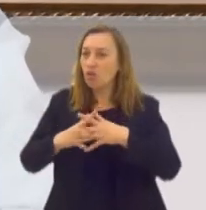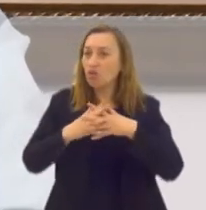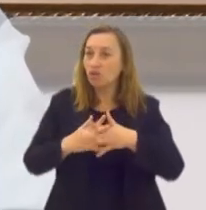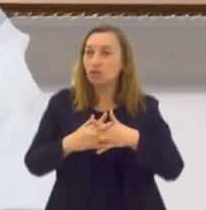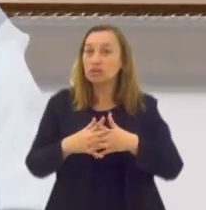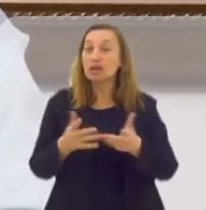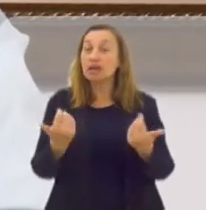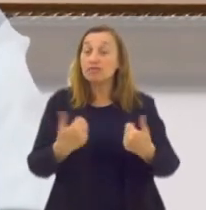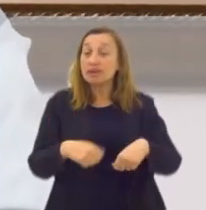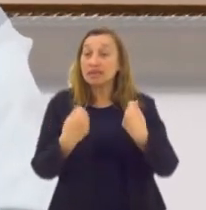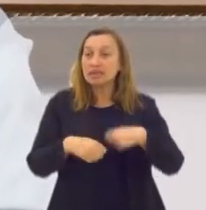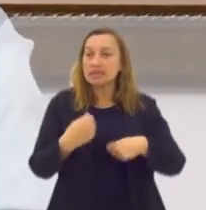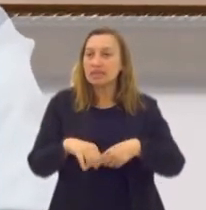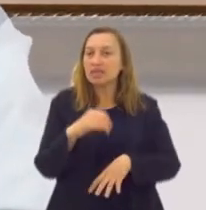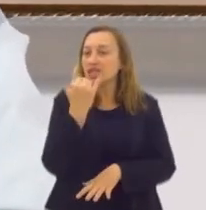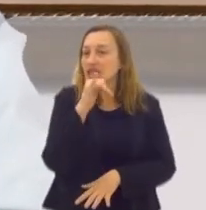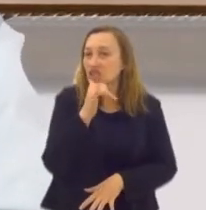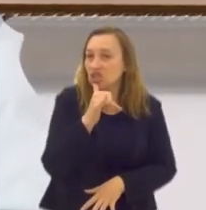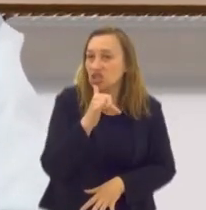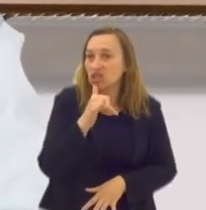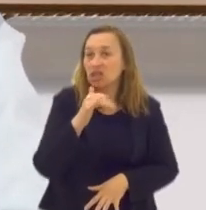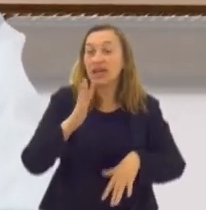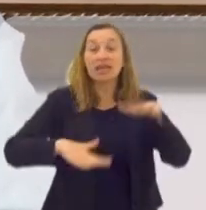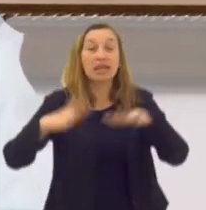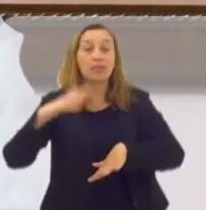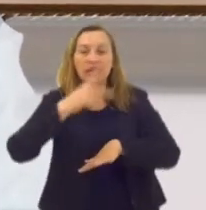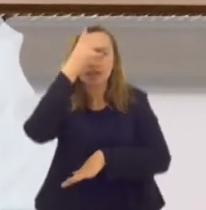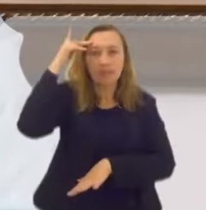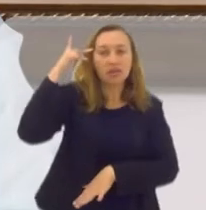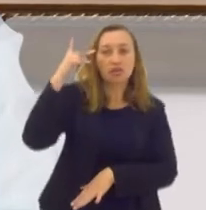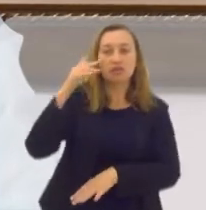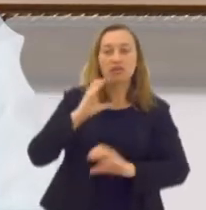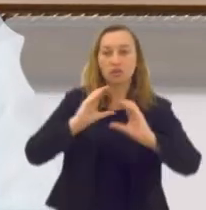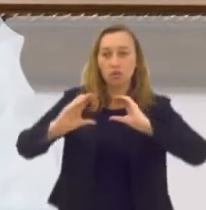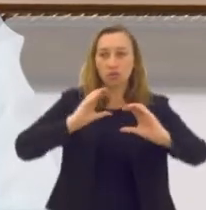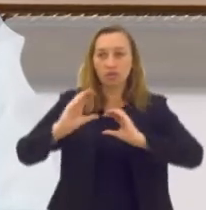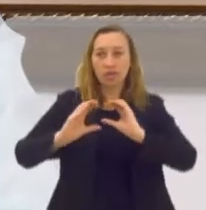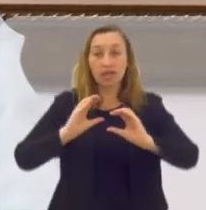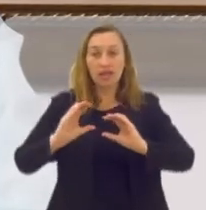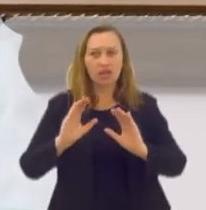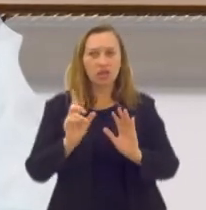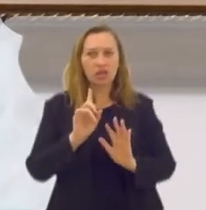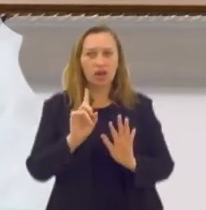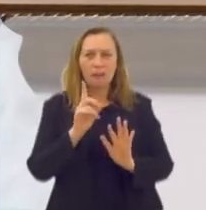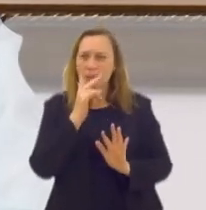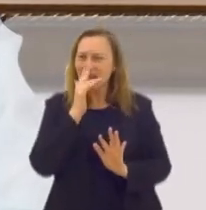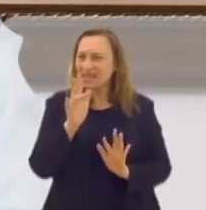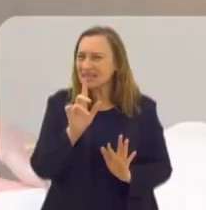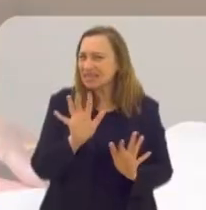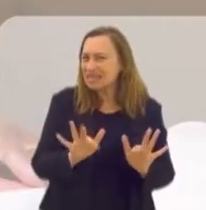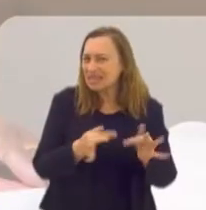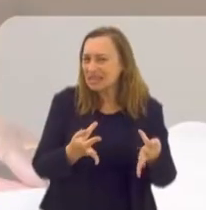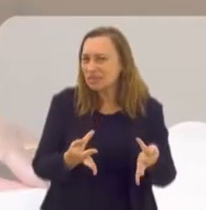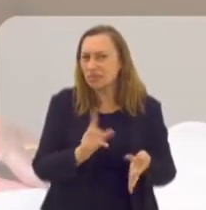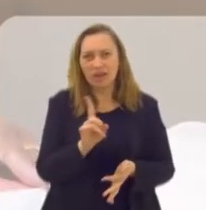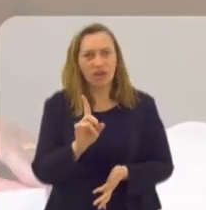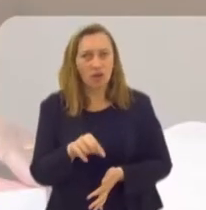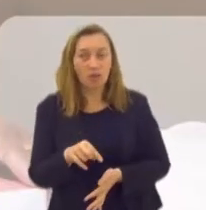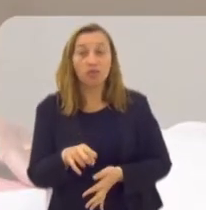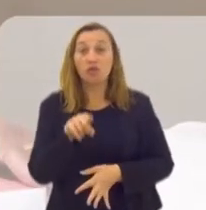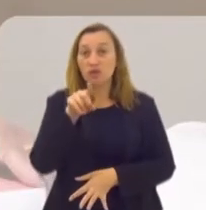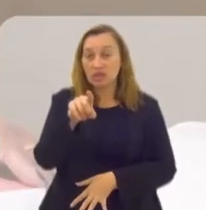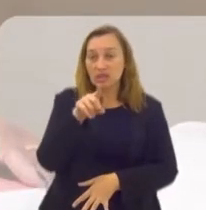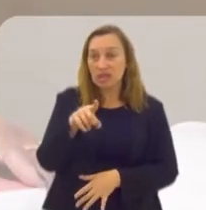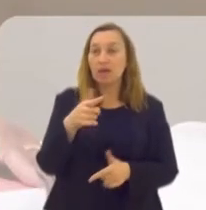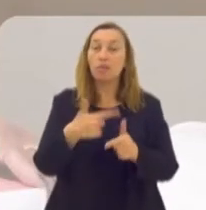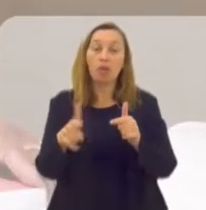demanda energia, demanda condições de quem vai se comunicar. Então, para ser simples,